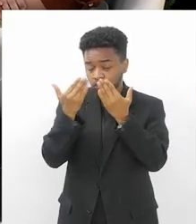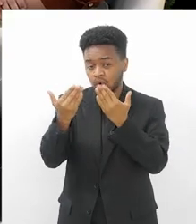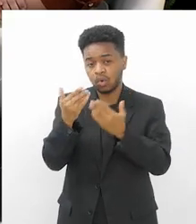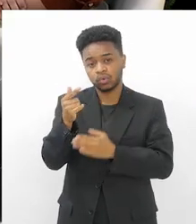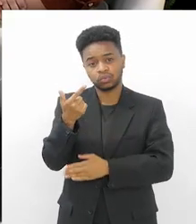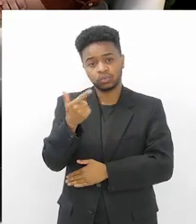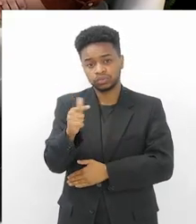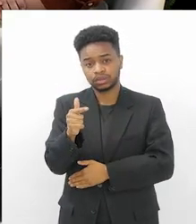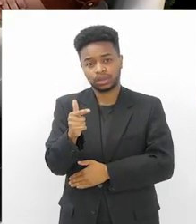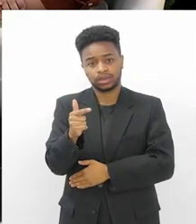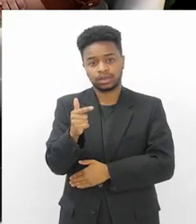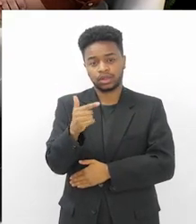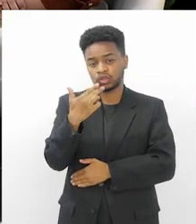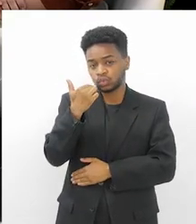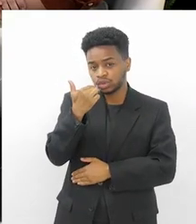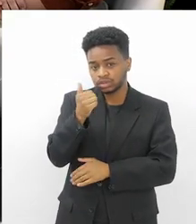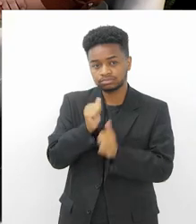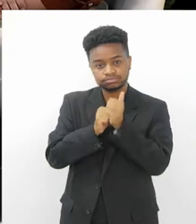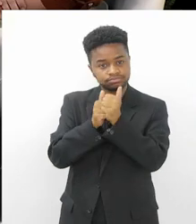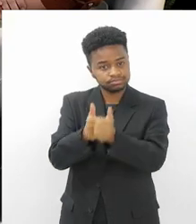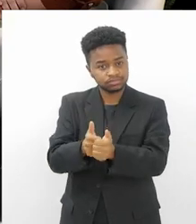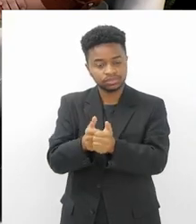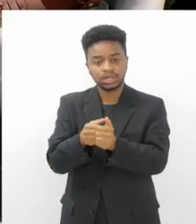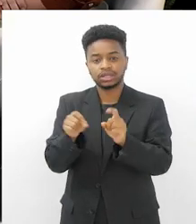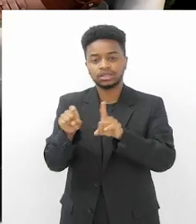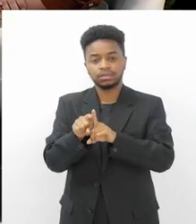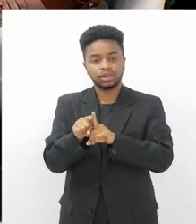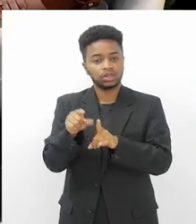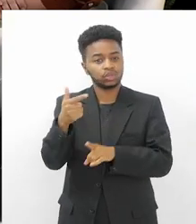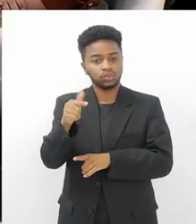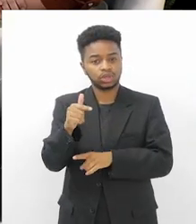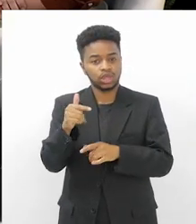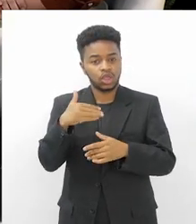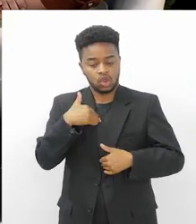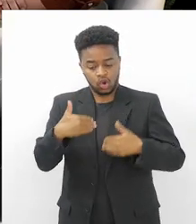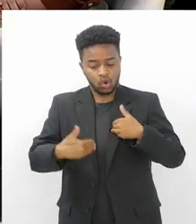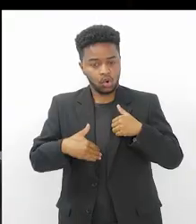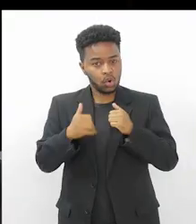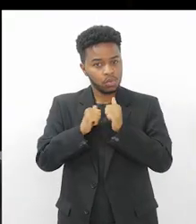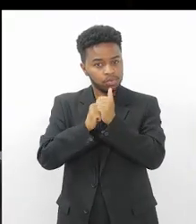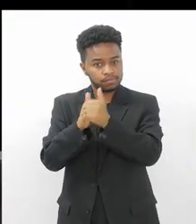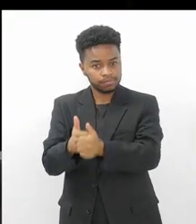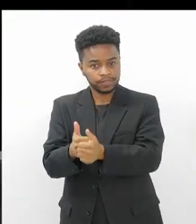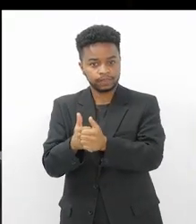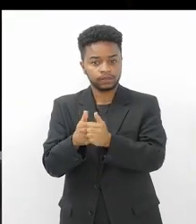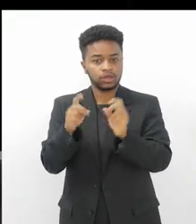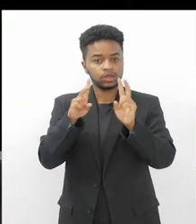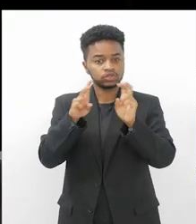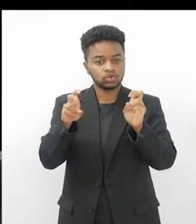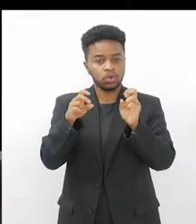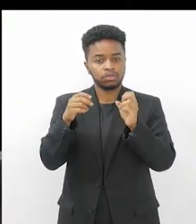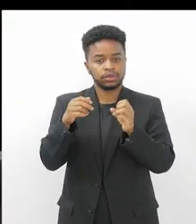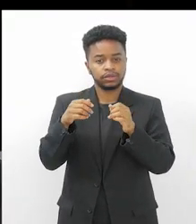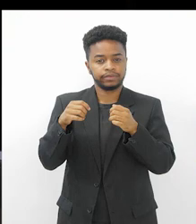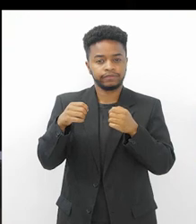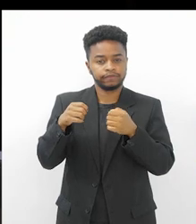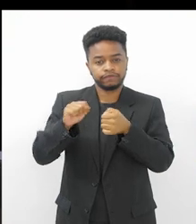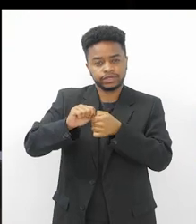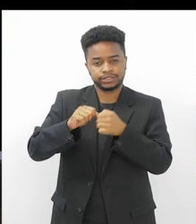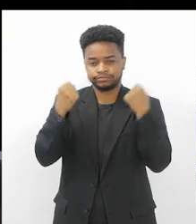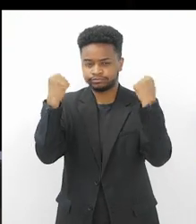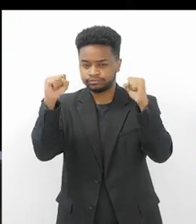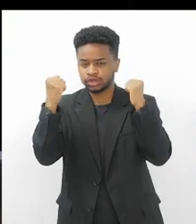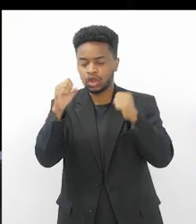psicológico, acompanhamento nutricional e acompanhamento físico, no sentido de fazer